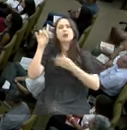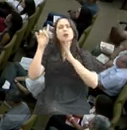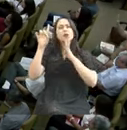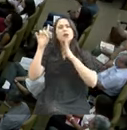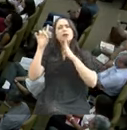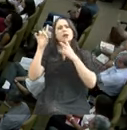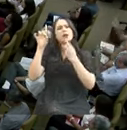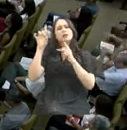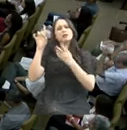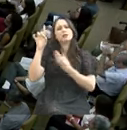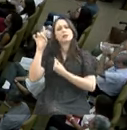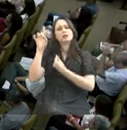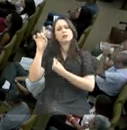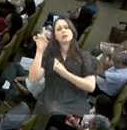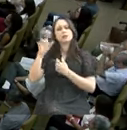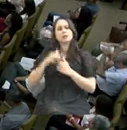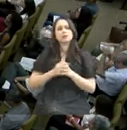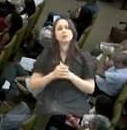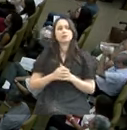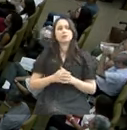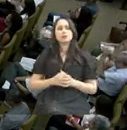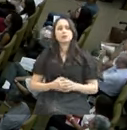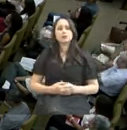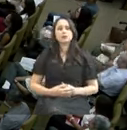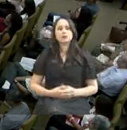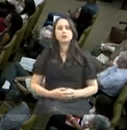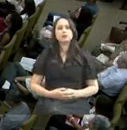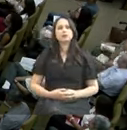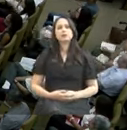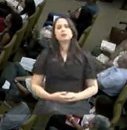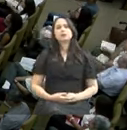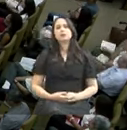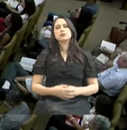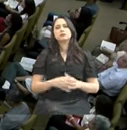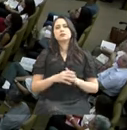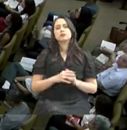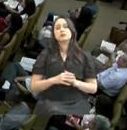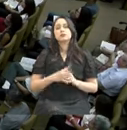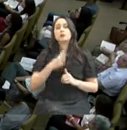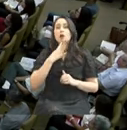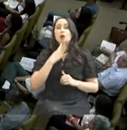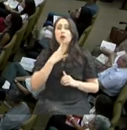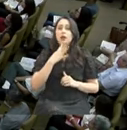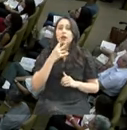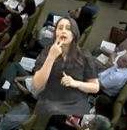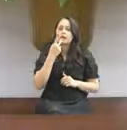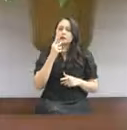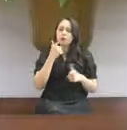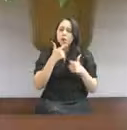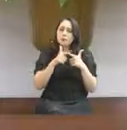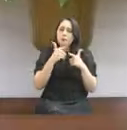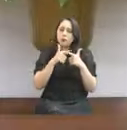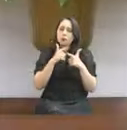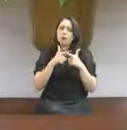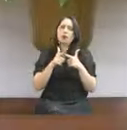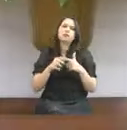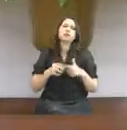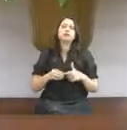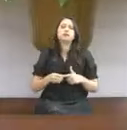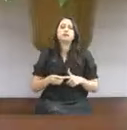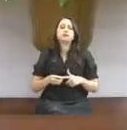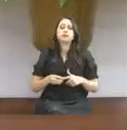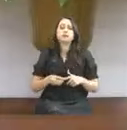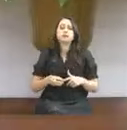noite. Ele conhece o quê? Olha só, a tua tribulação. Deixa eu só cobrir rapidinho, não